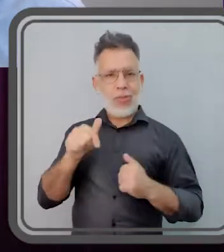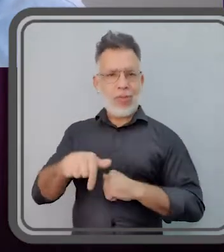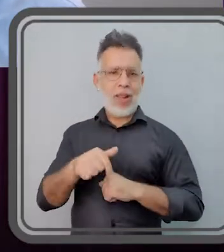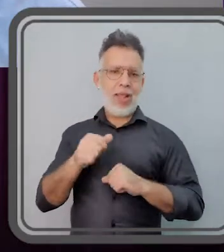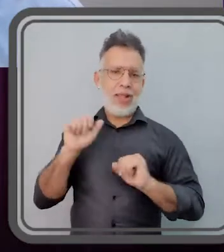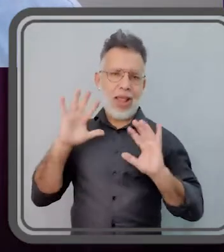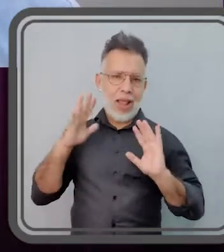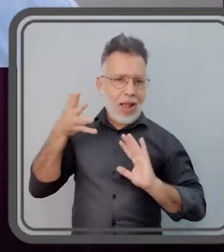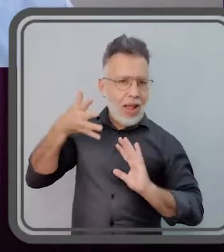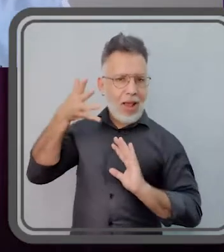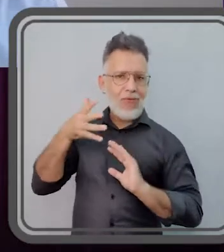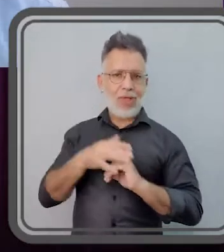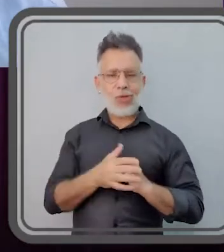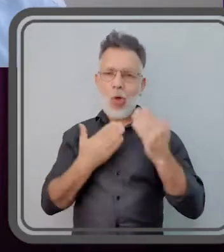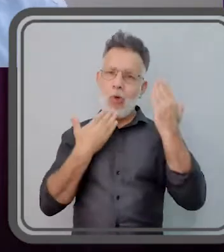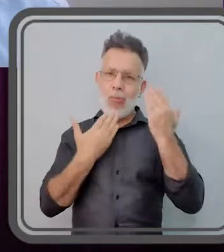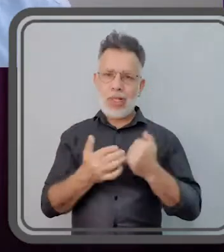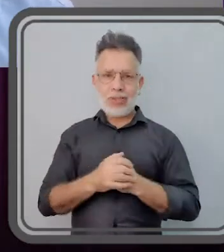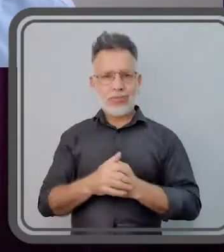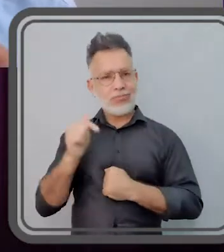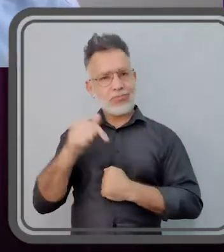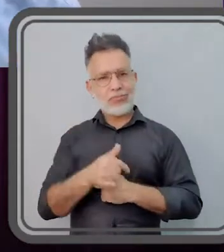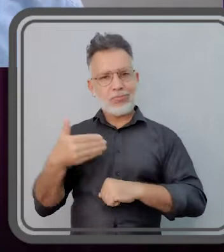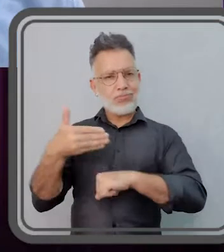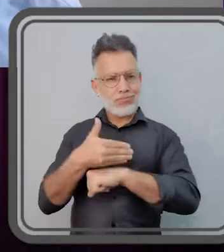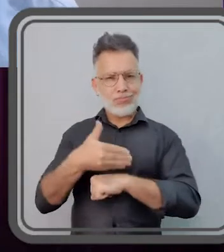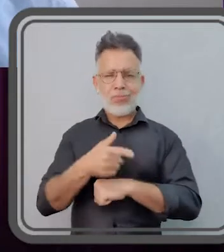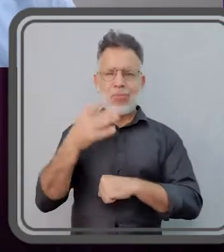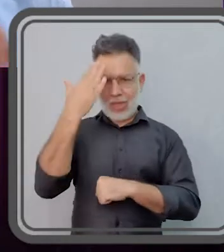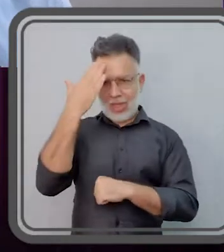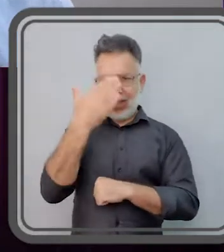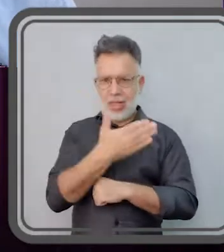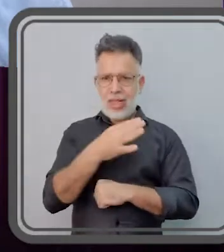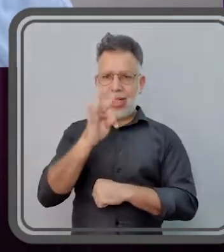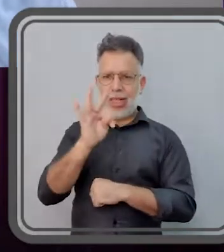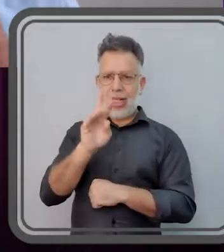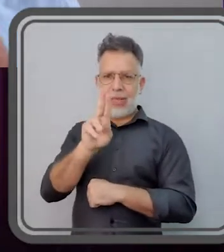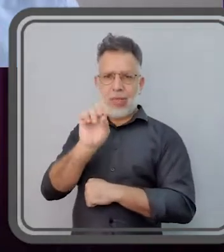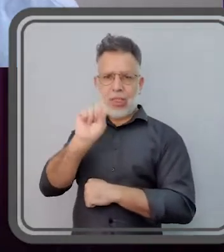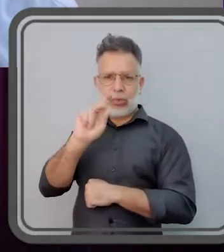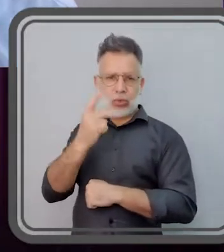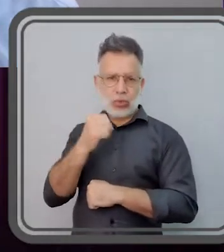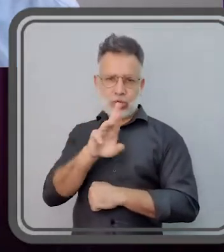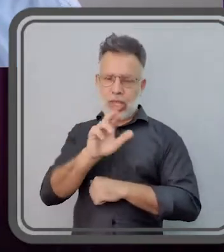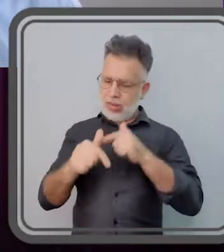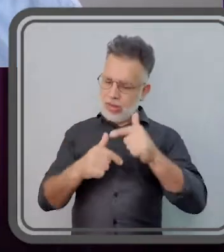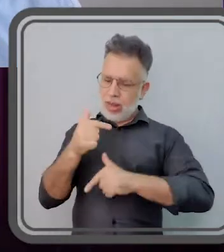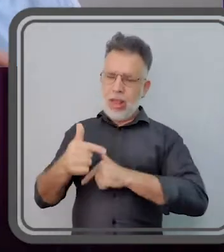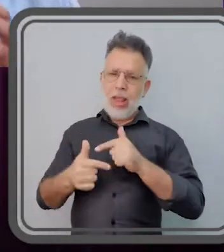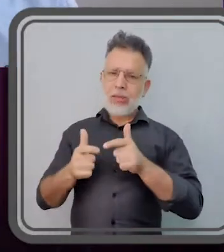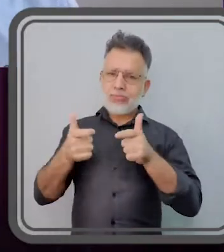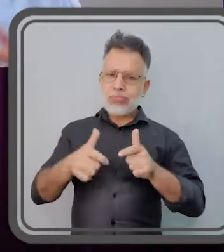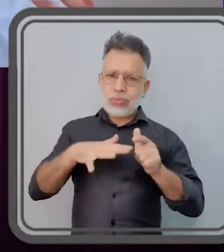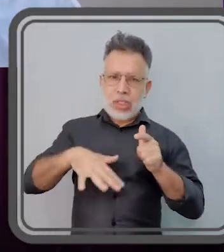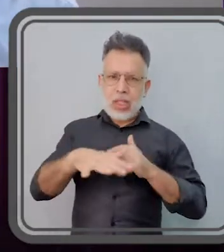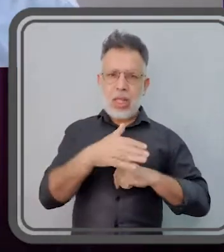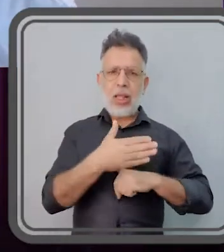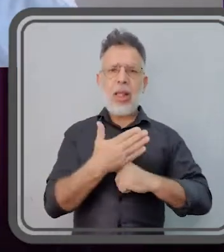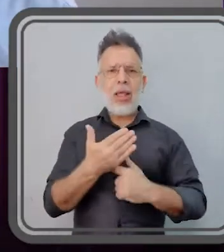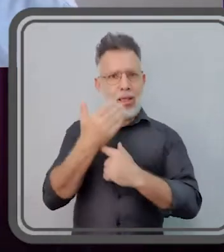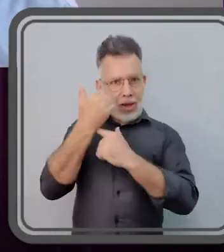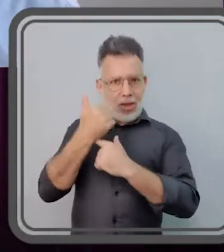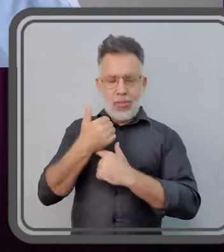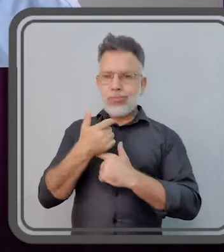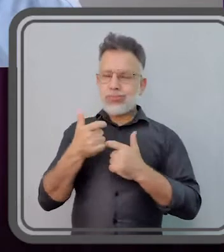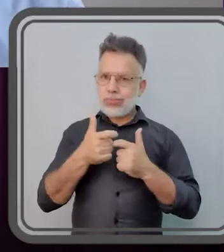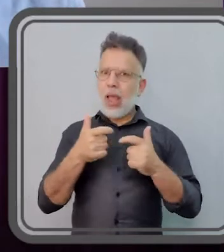Obrigado. Muito obrigado pela presença. Você sabe, Tuxá, que empregabilidade e o setor de tecnologia são grandes